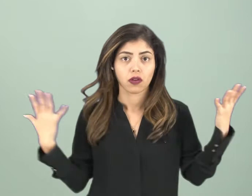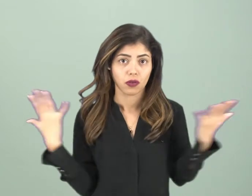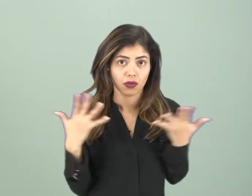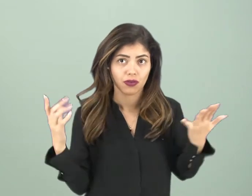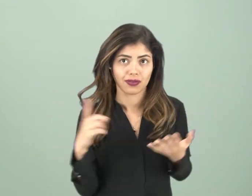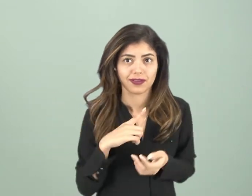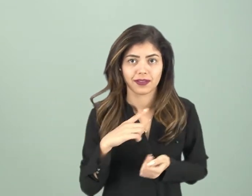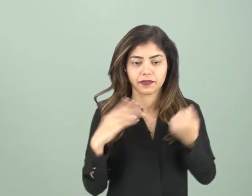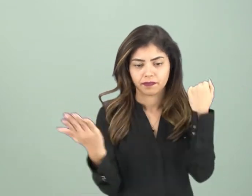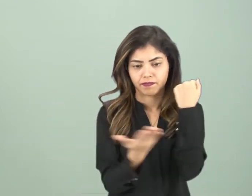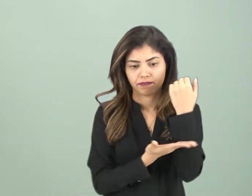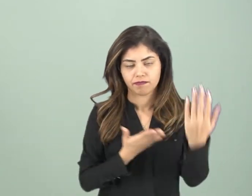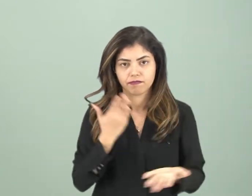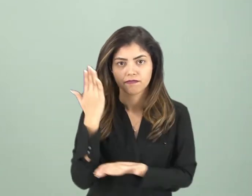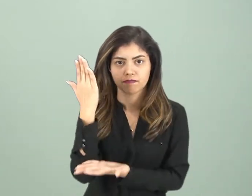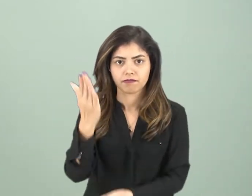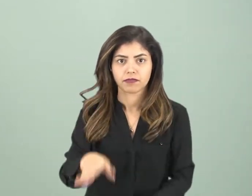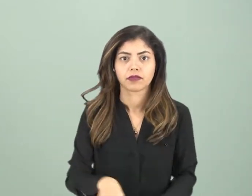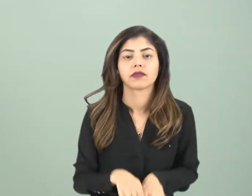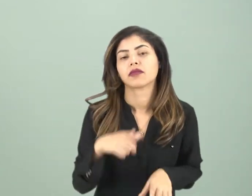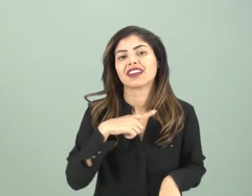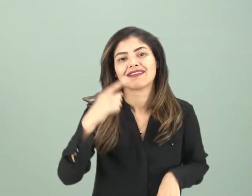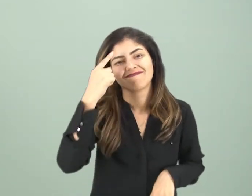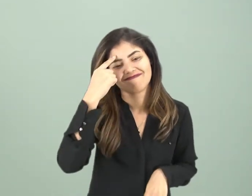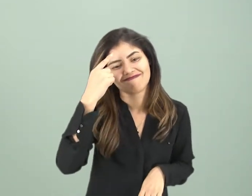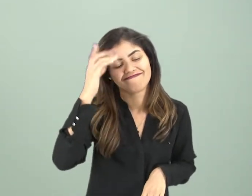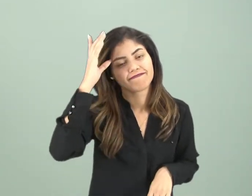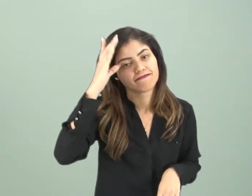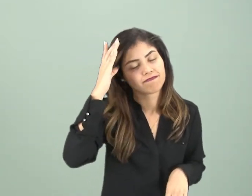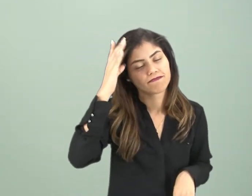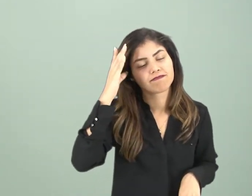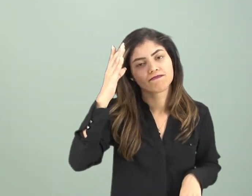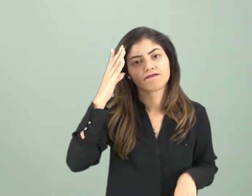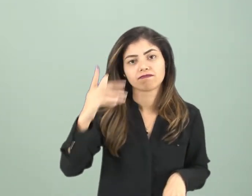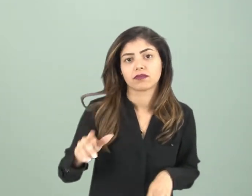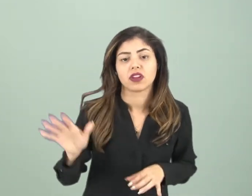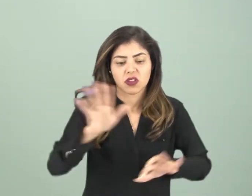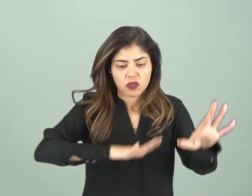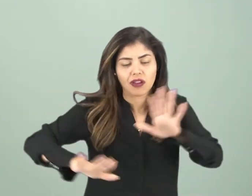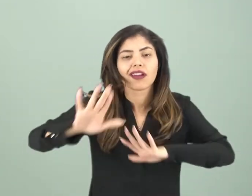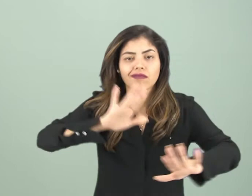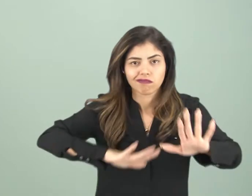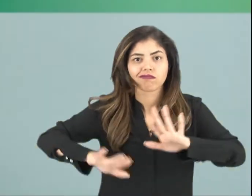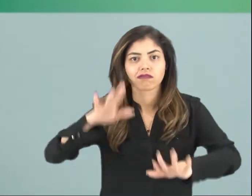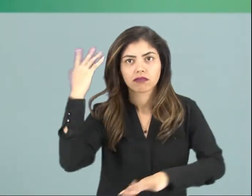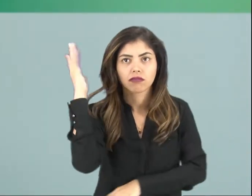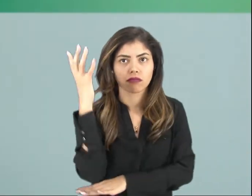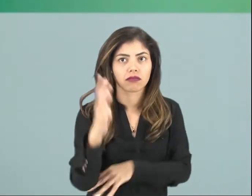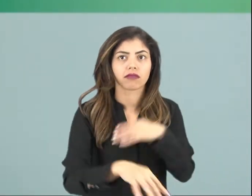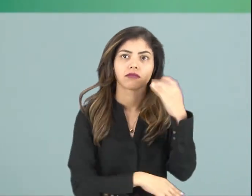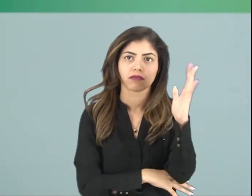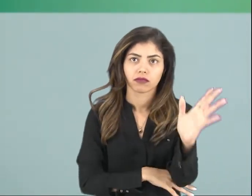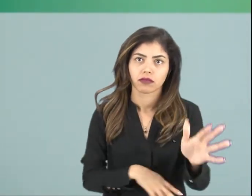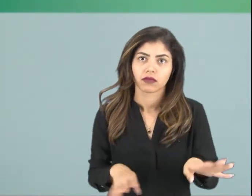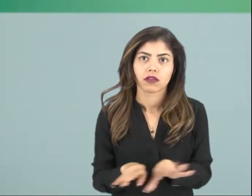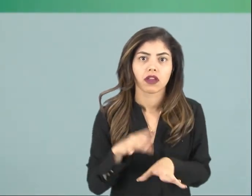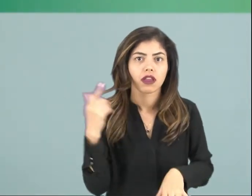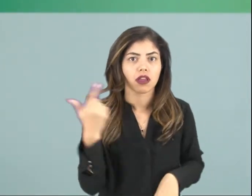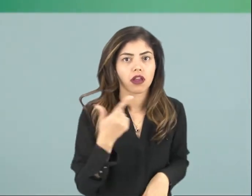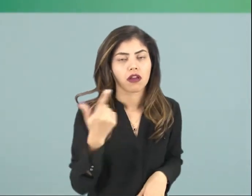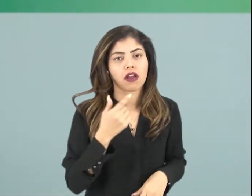muito desmatamento porque as pessoas não têm conscientização de preservar essa floresta amazônica que, segundo